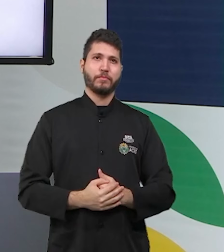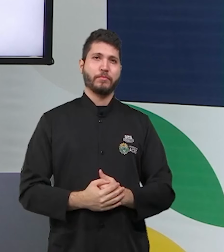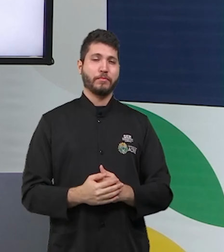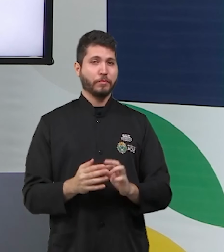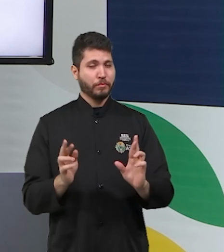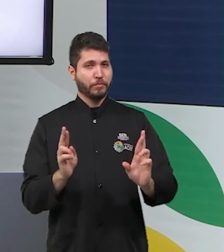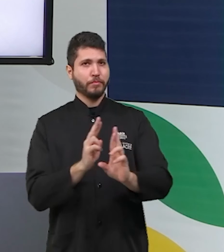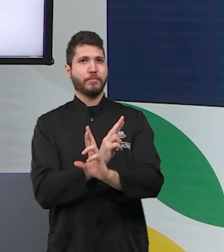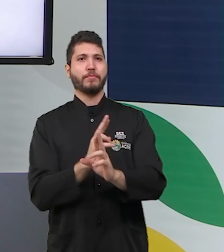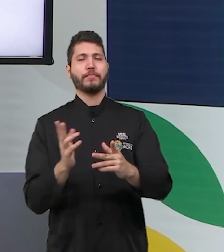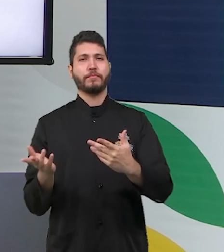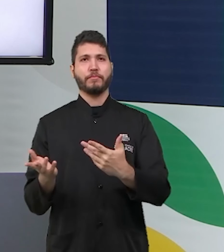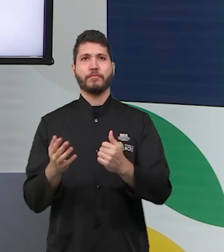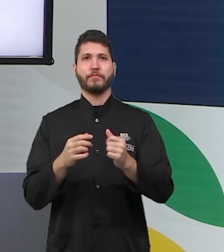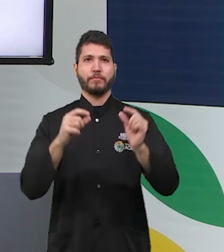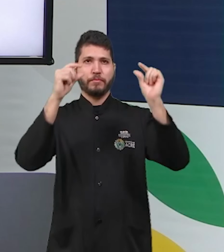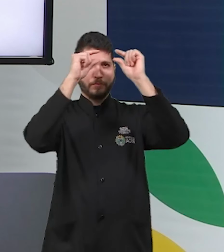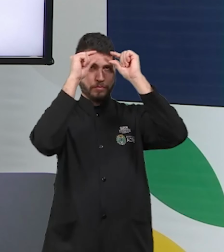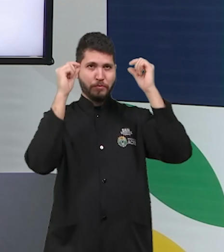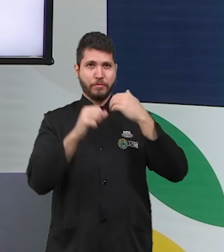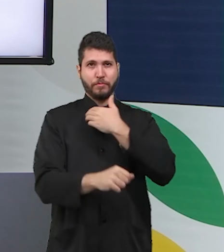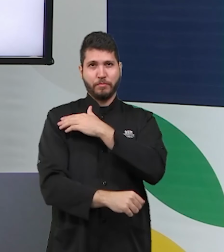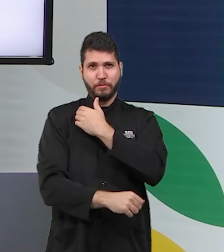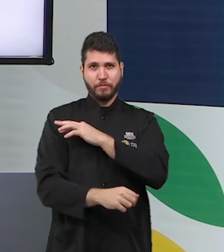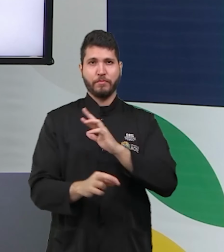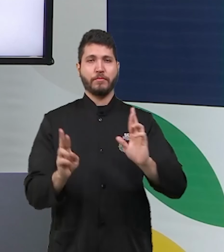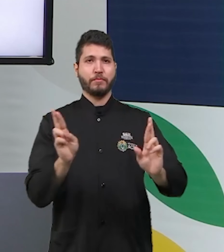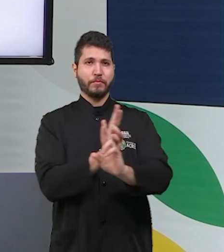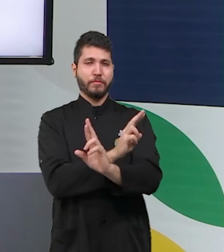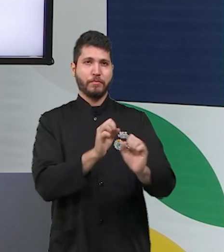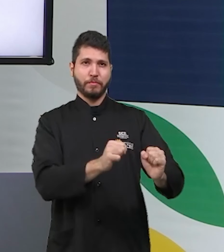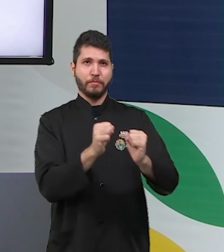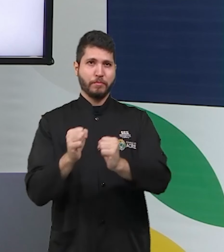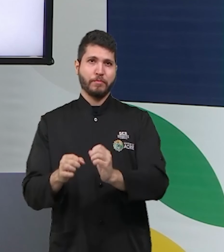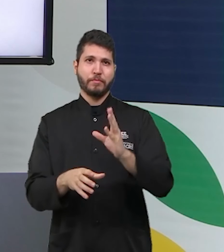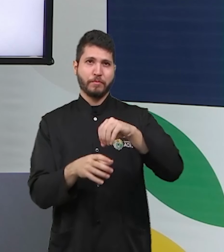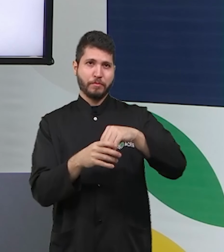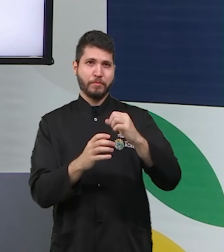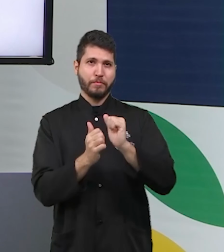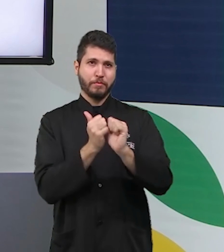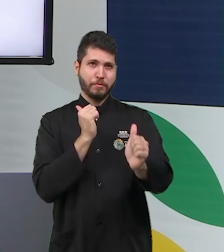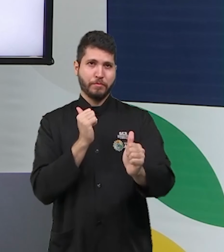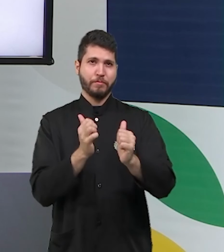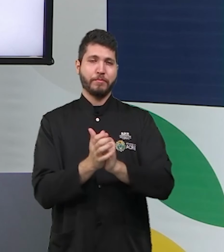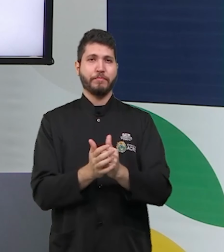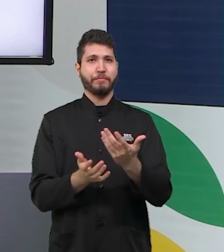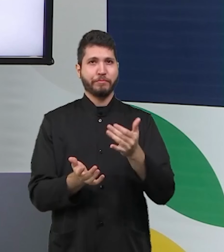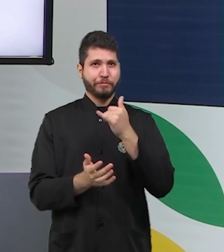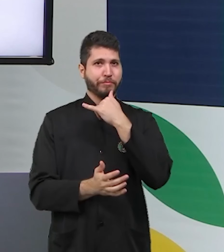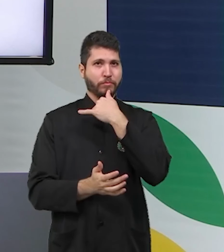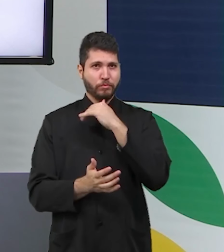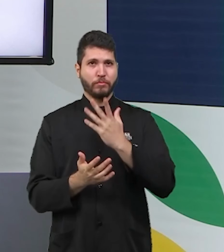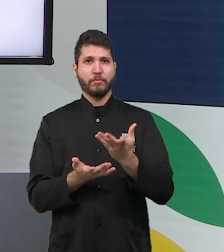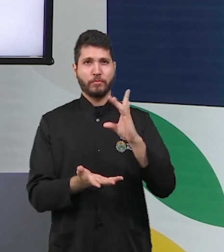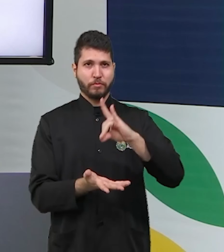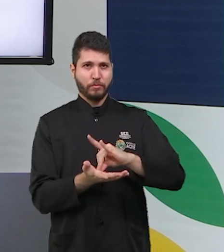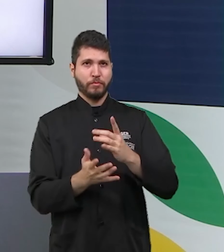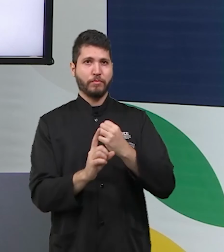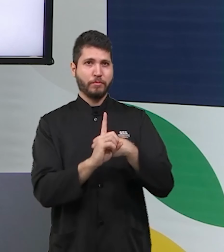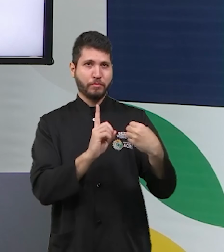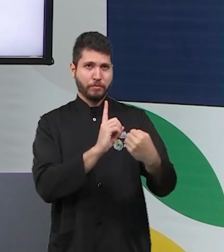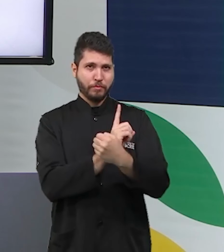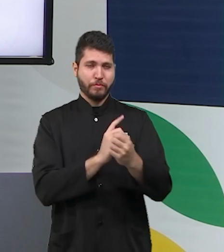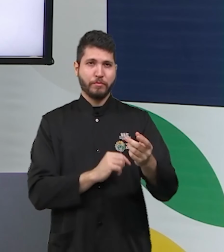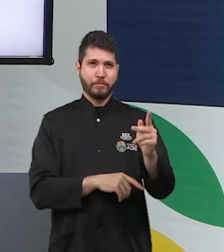dos estereótipos e das relações de poder dentro do esporte. Infelizmente, são coisas que nós vemos que ainda acontecem.